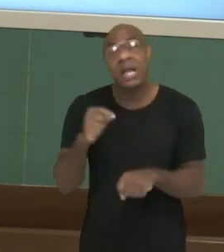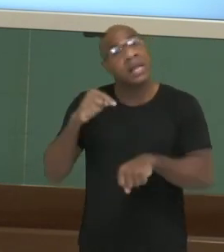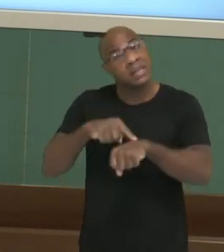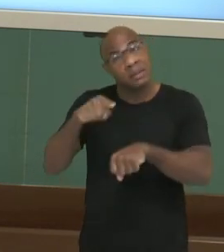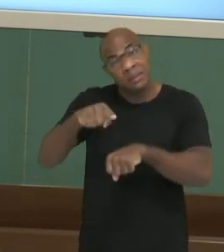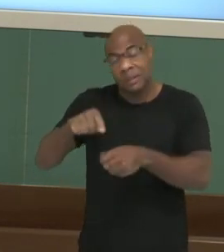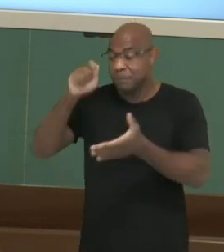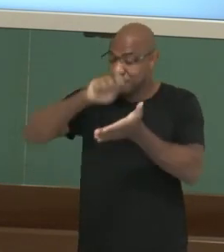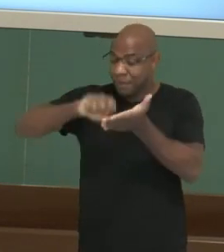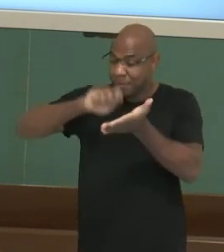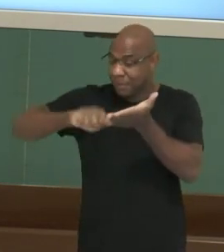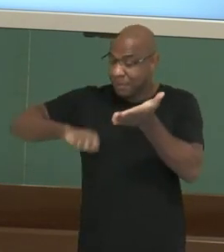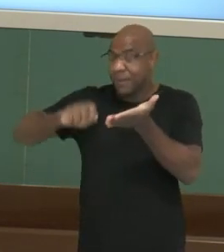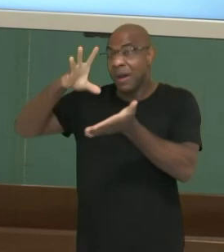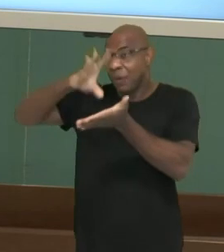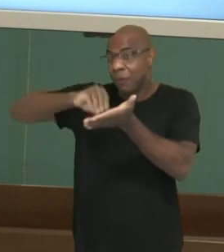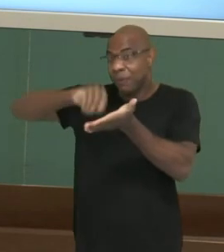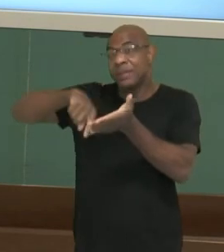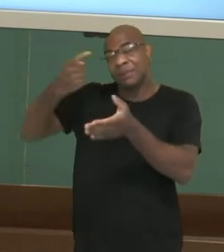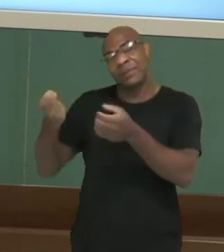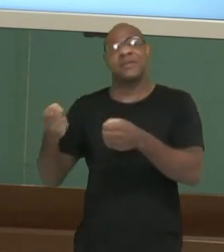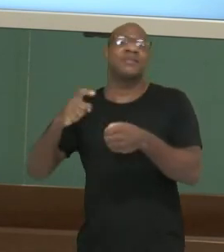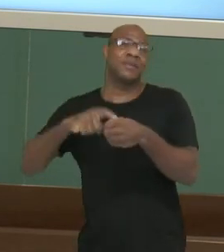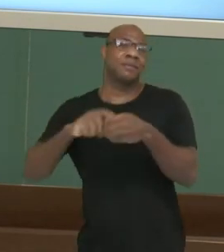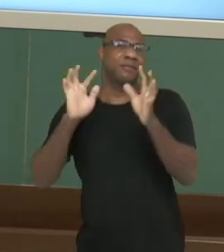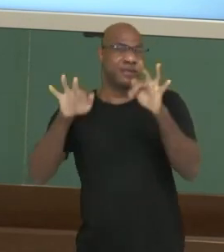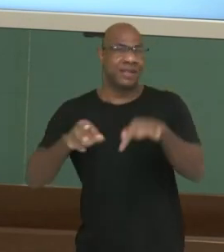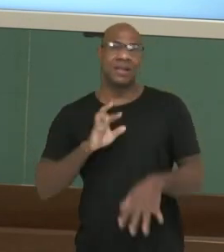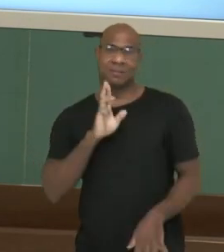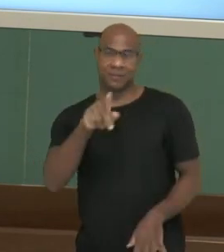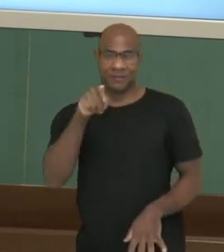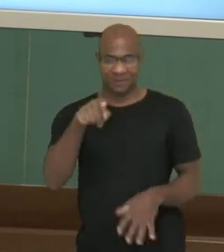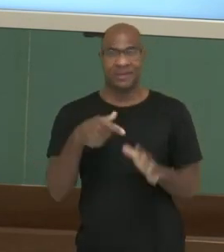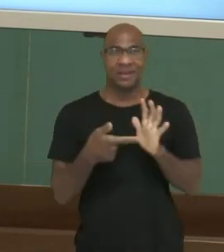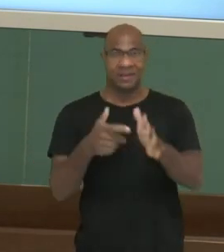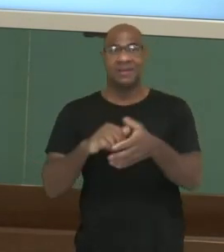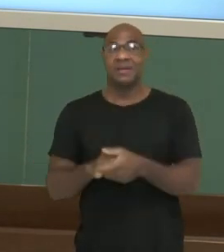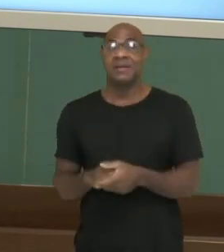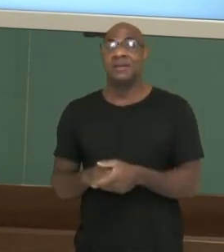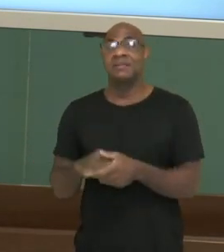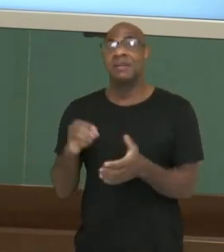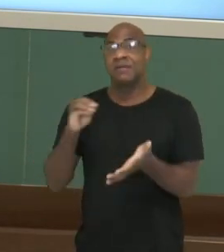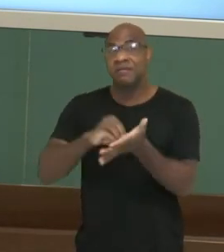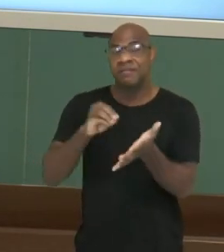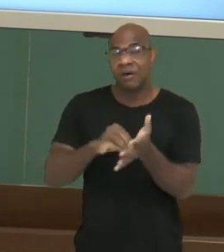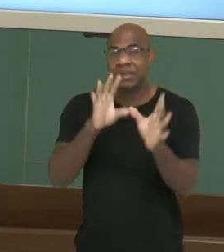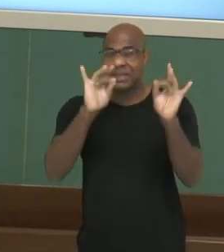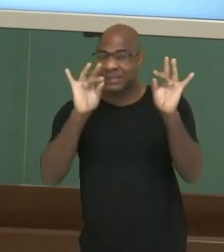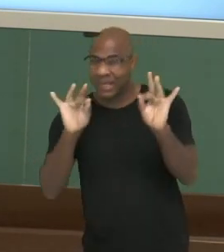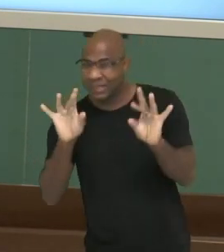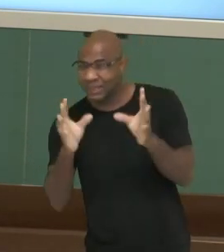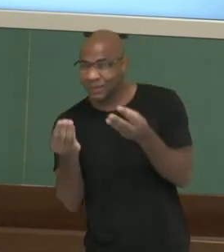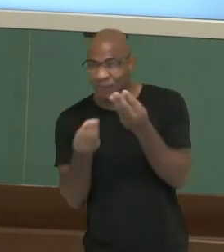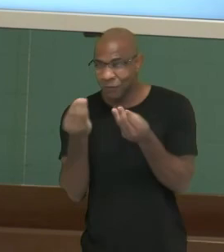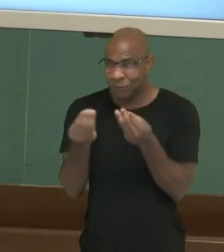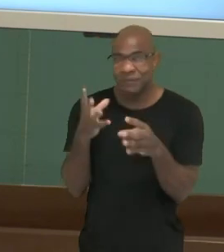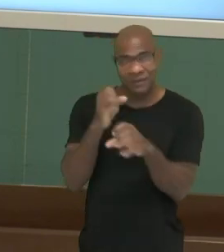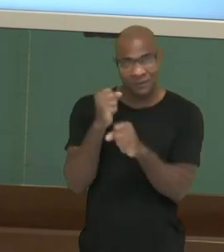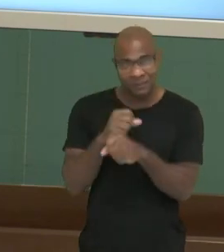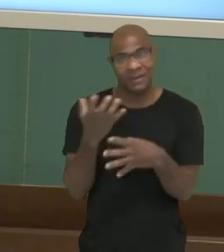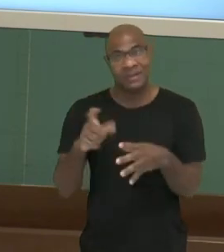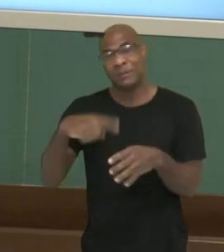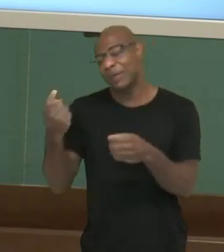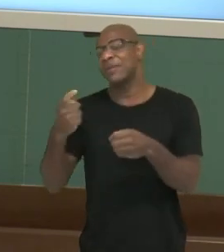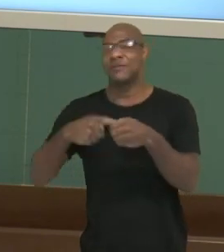você registrar essas contas e a gente já volta para finalizar, porque ele quer o valor sem juro, então falta um detalhezinho aqui, somar, né? A